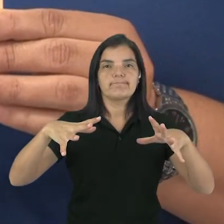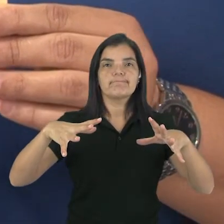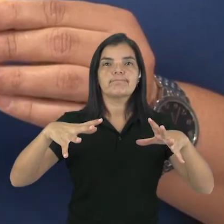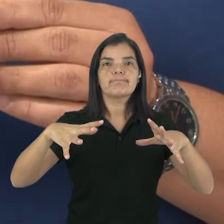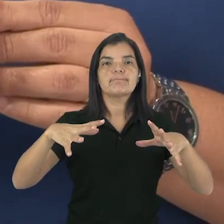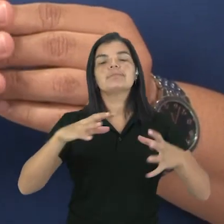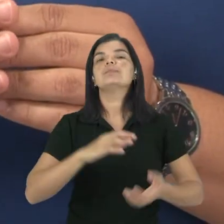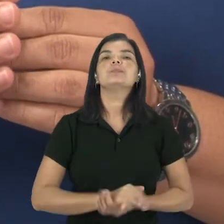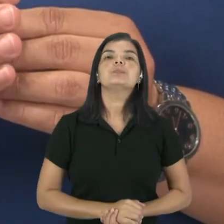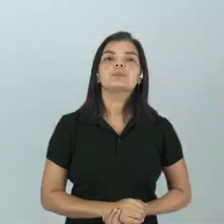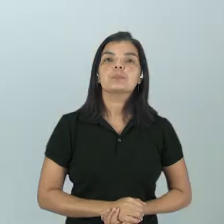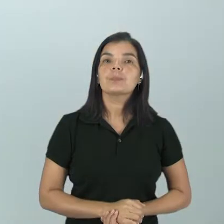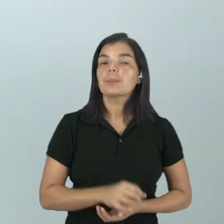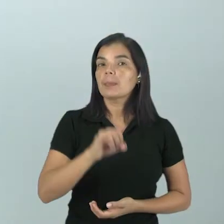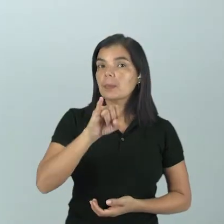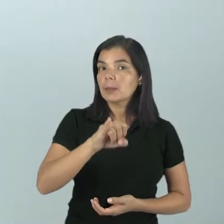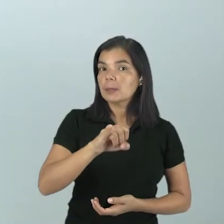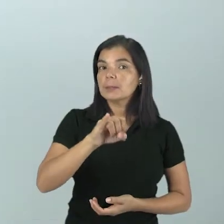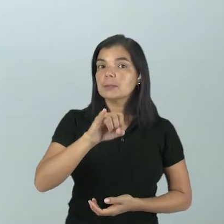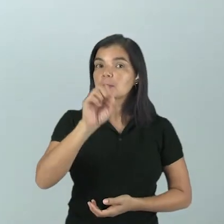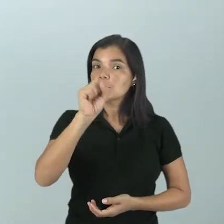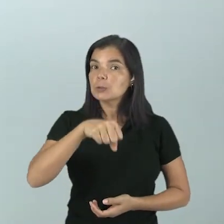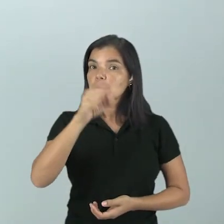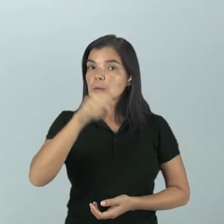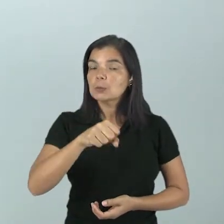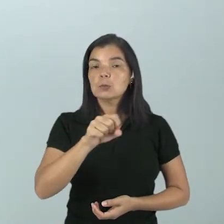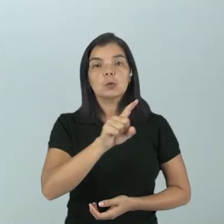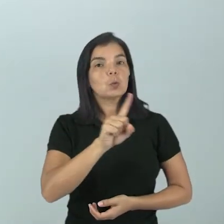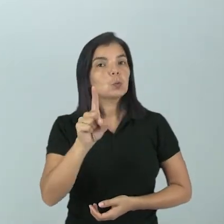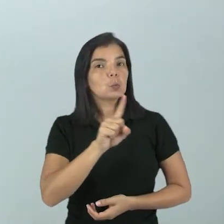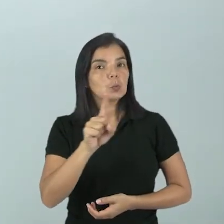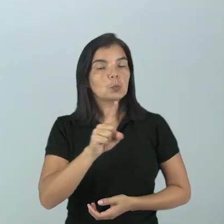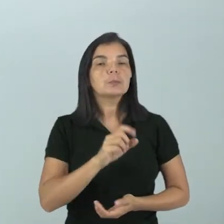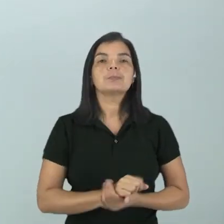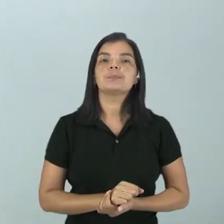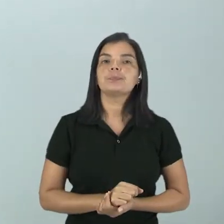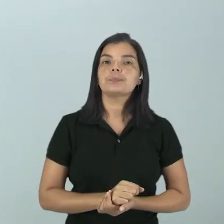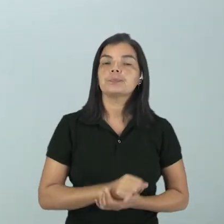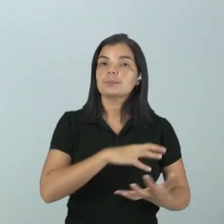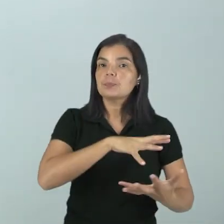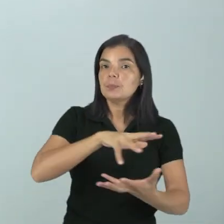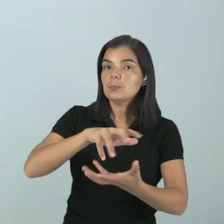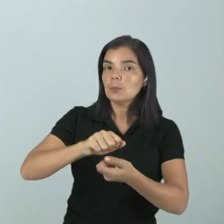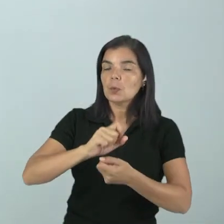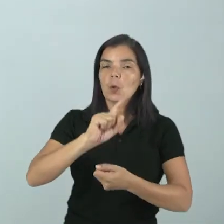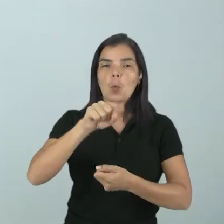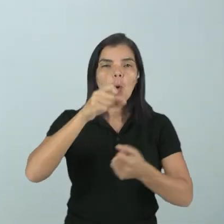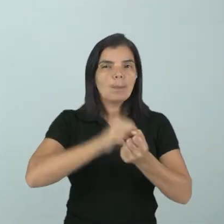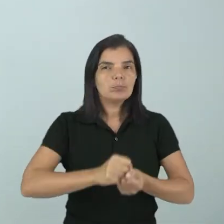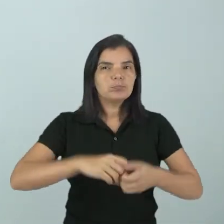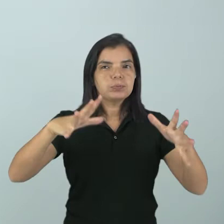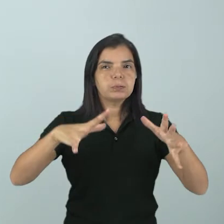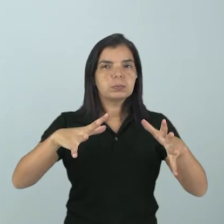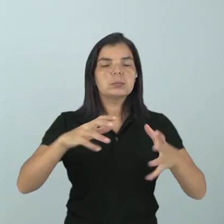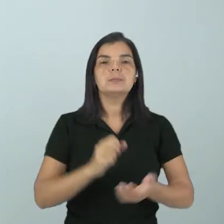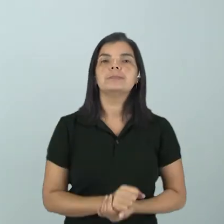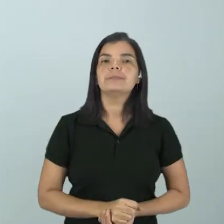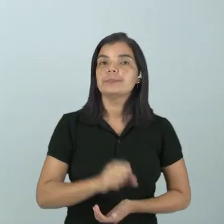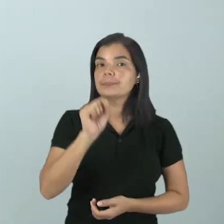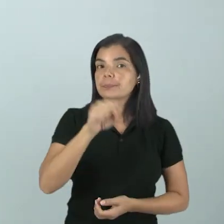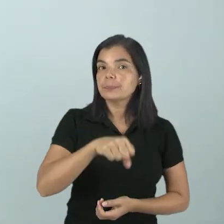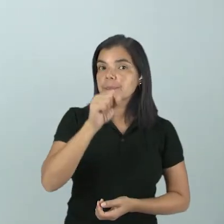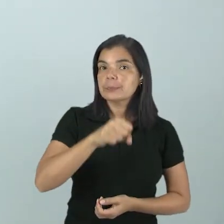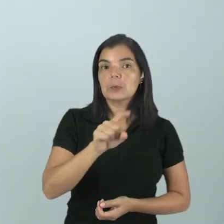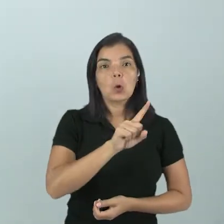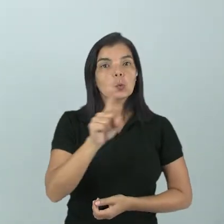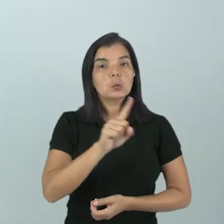cósmica. Sim ou não? De acordo com os pesquisadores, o universo surgiu após uma grande explosão cósmica. Sim